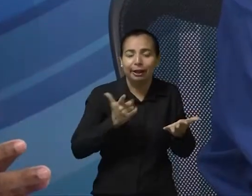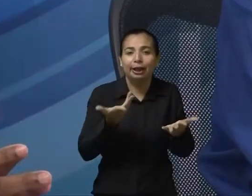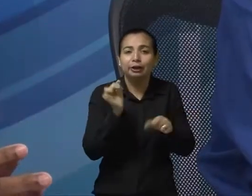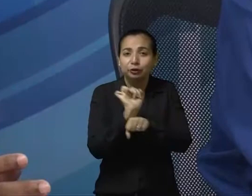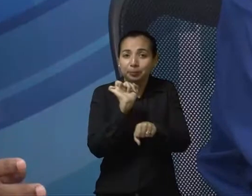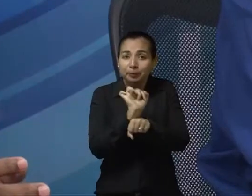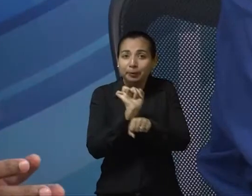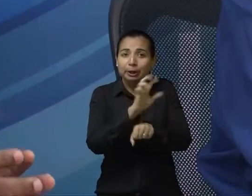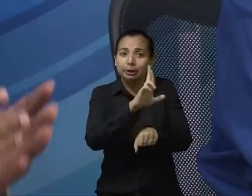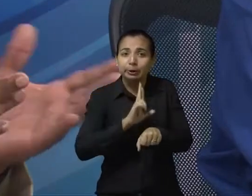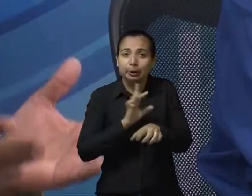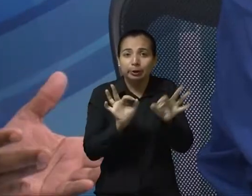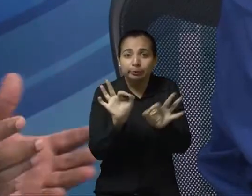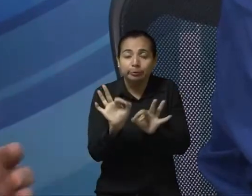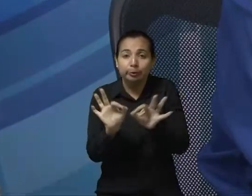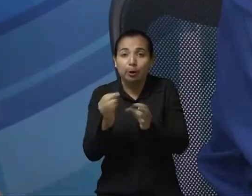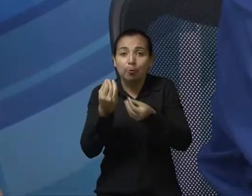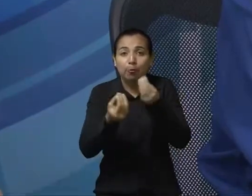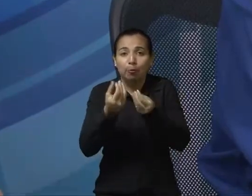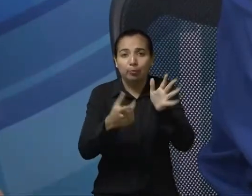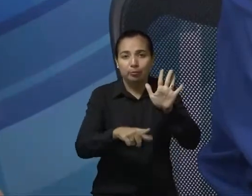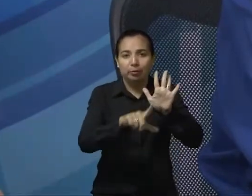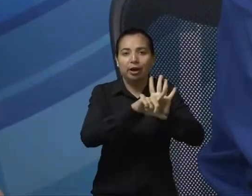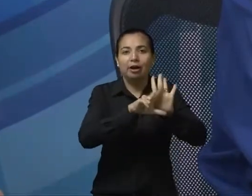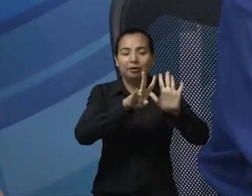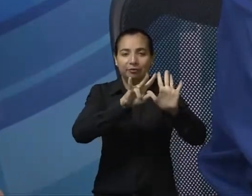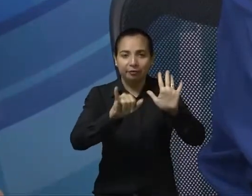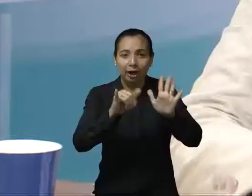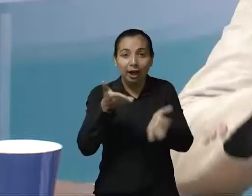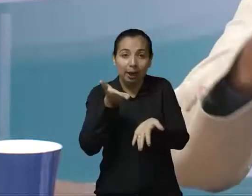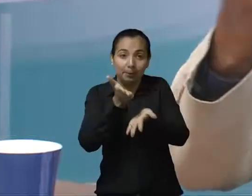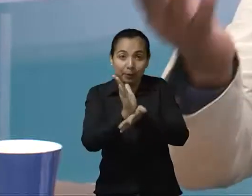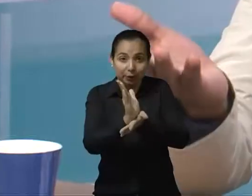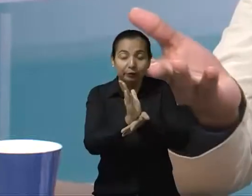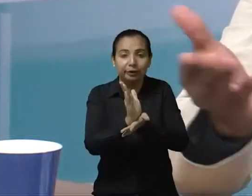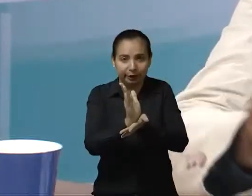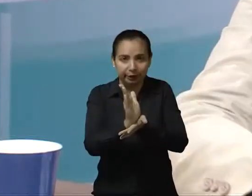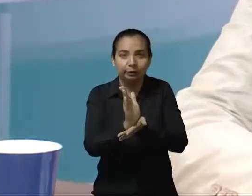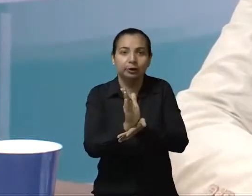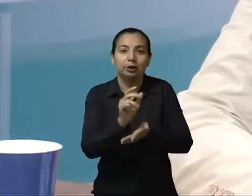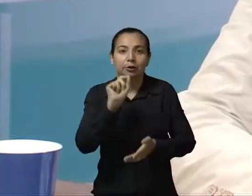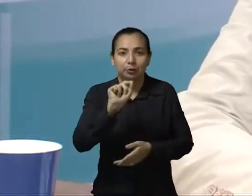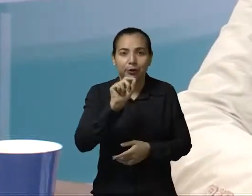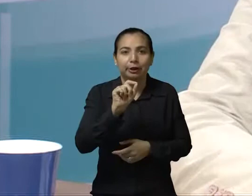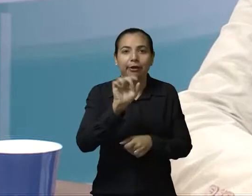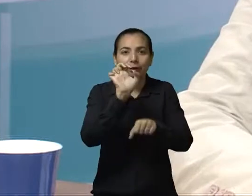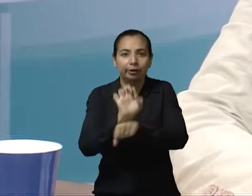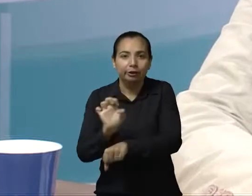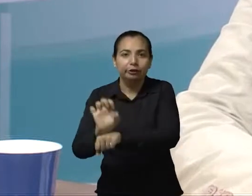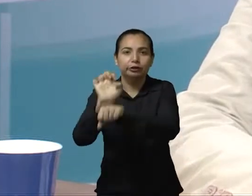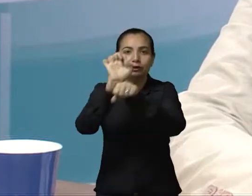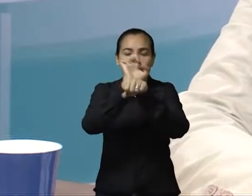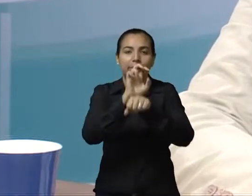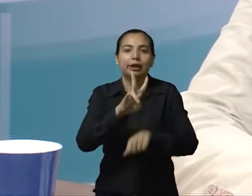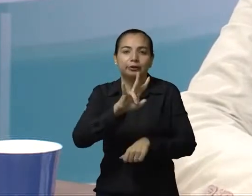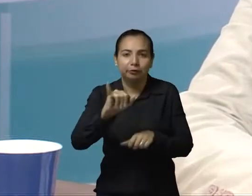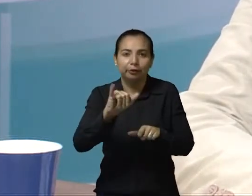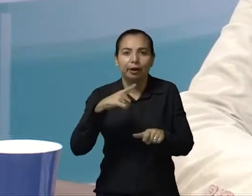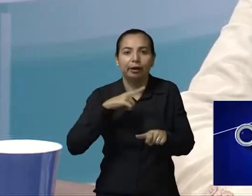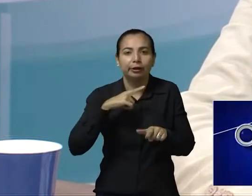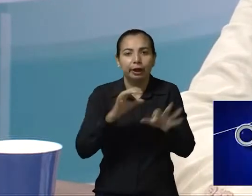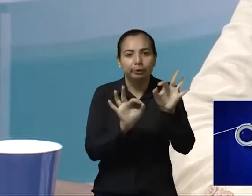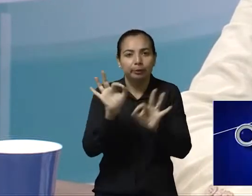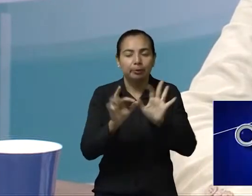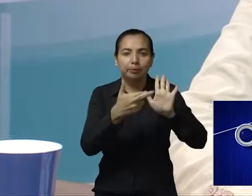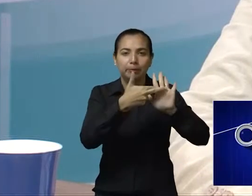de como vem essa lei, como vai sair das casas legislativas e que cada estado vai regulamentar o que lá for